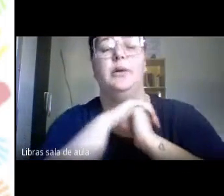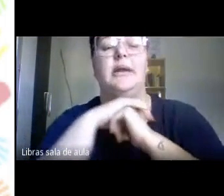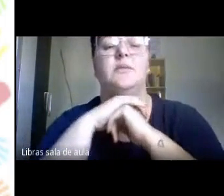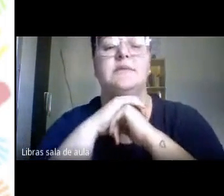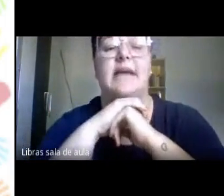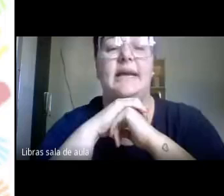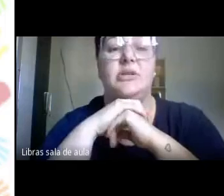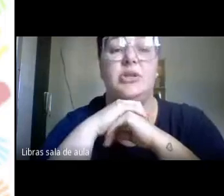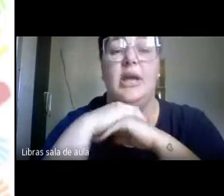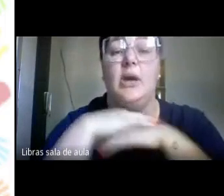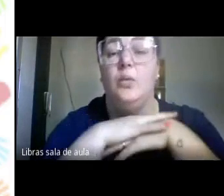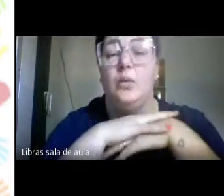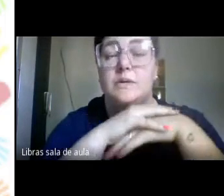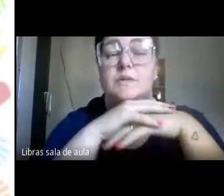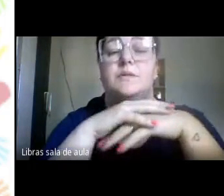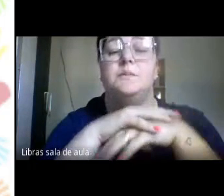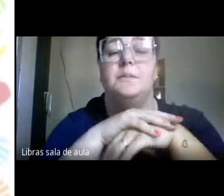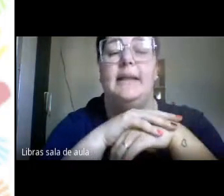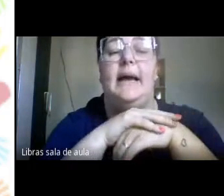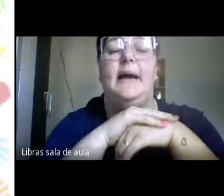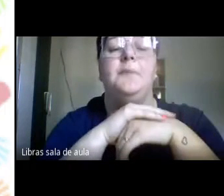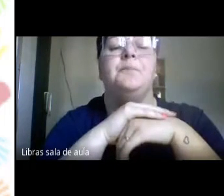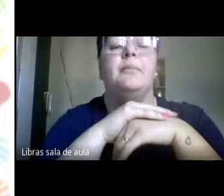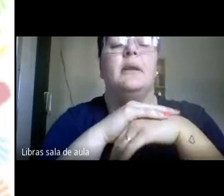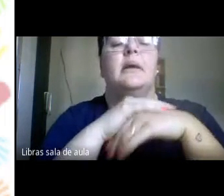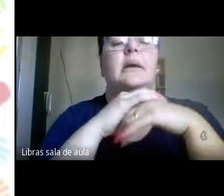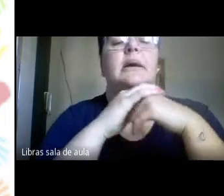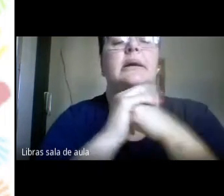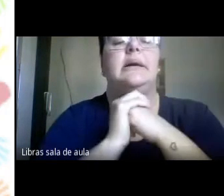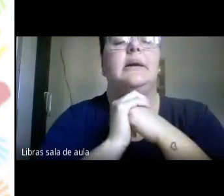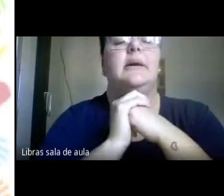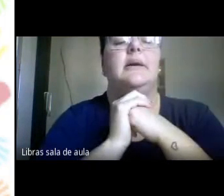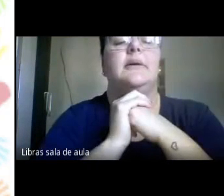Estão podendo usar este recurso, tá?